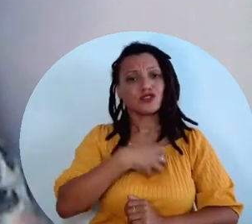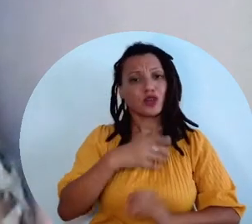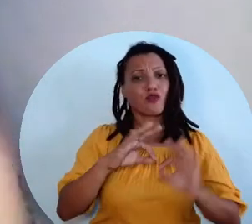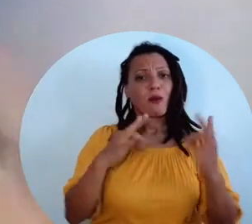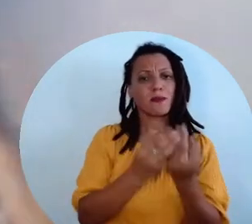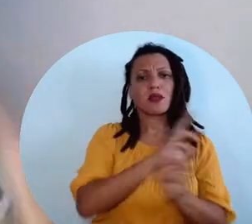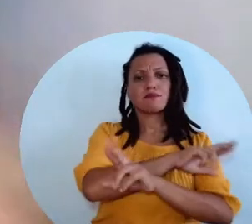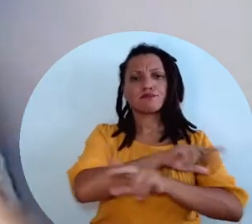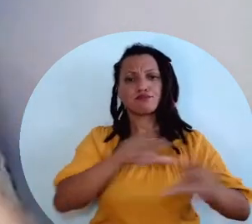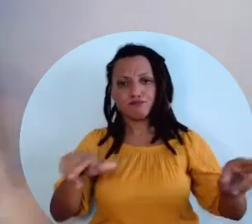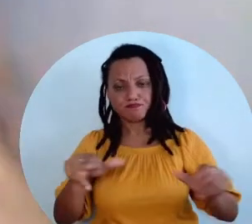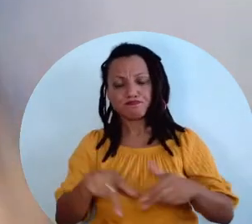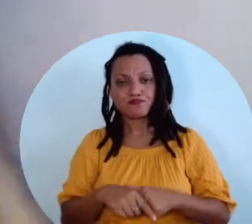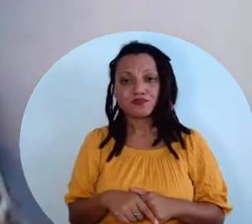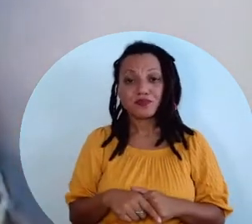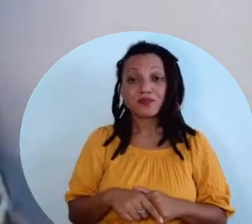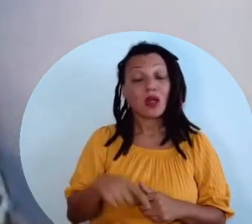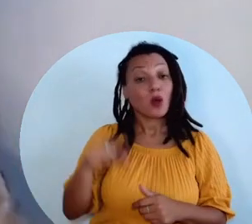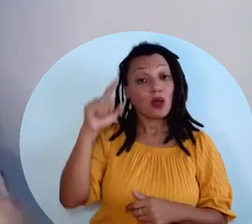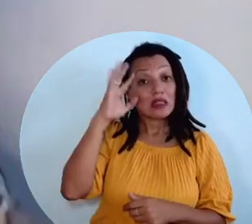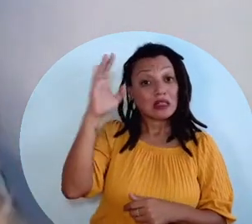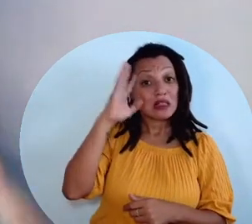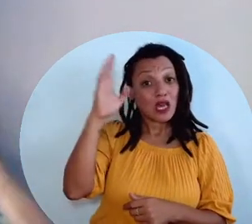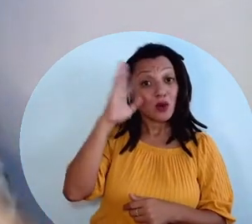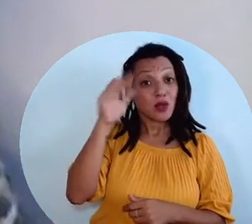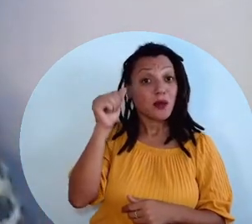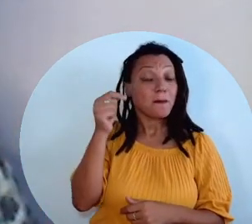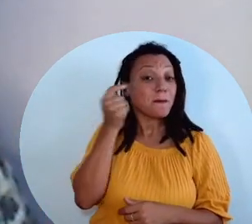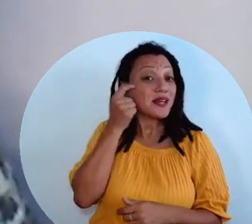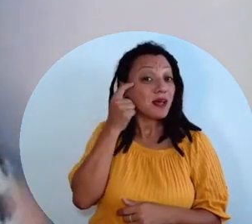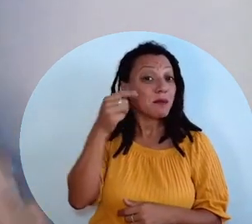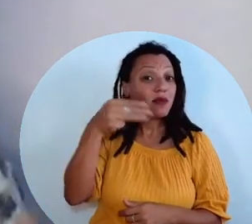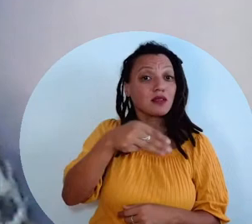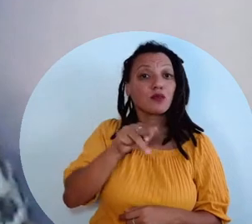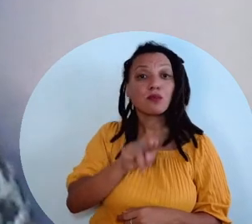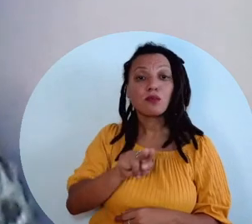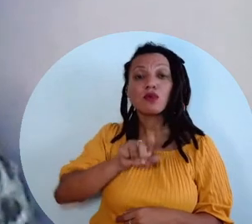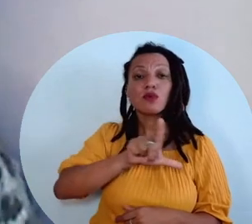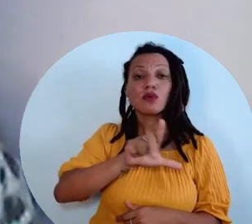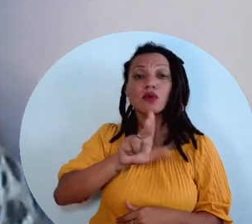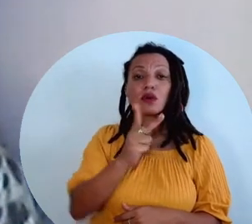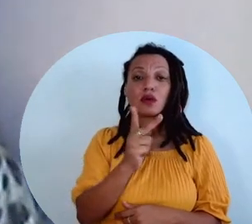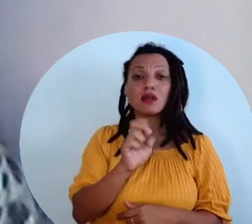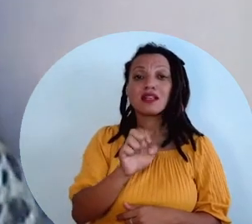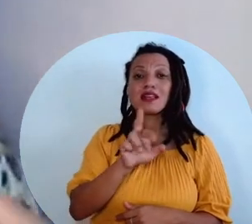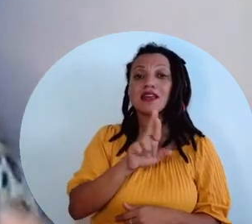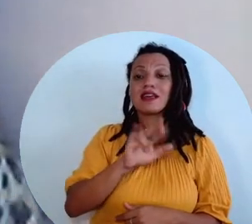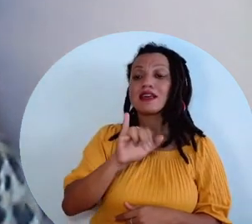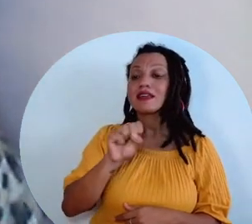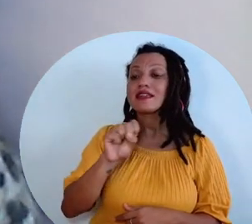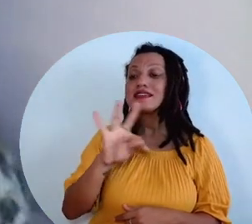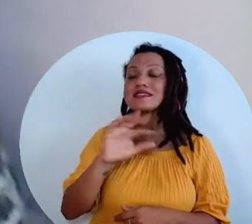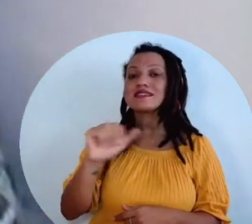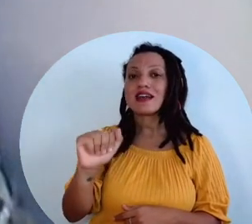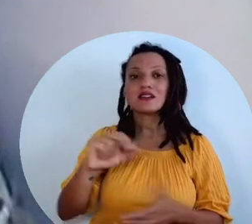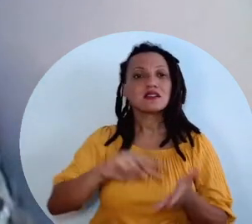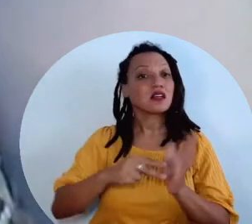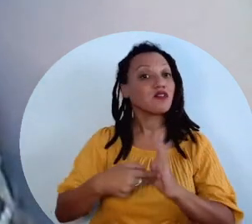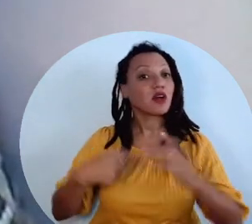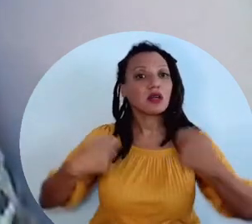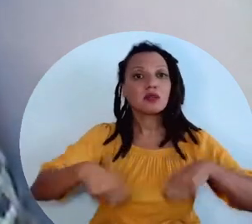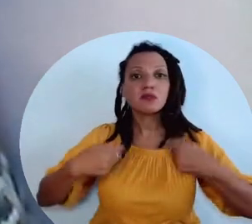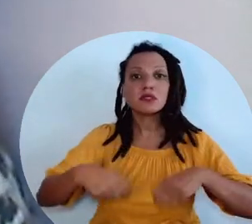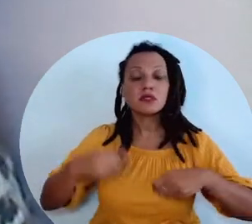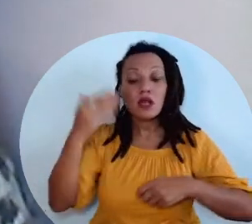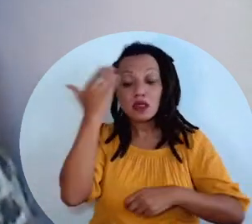e ele, né, essa teoria diz pra gente, né, esse pensamento mulherista, ele diz pra gente que a gente precisa fazer a